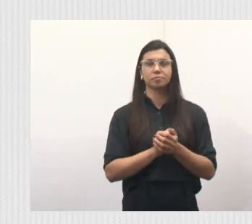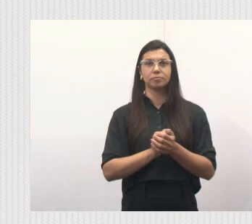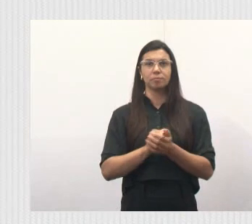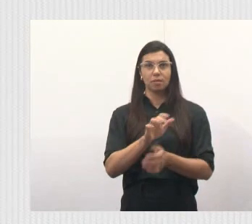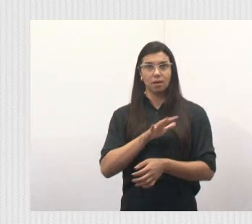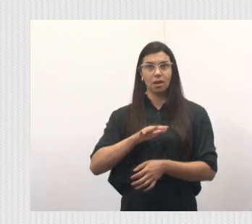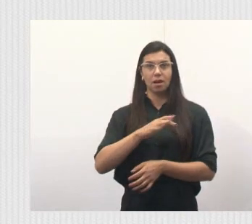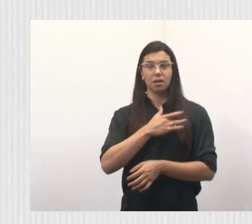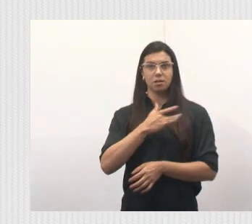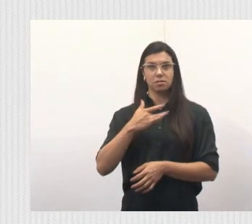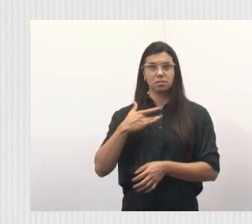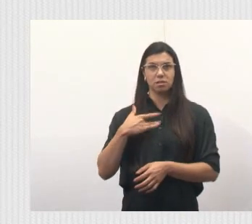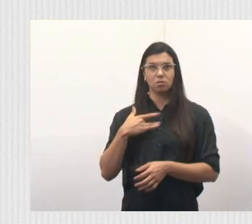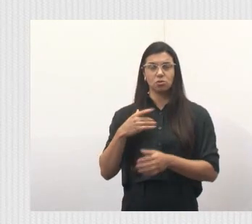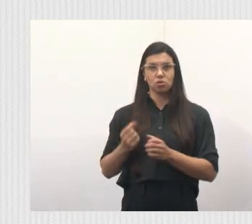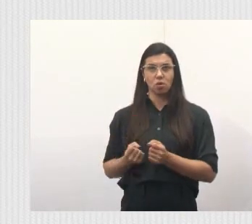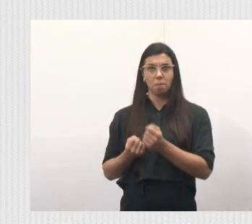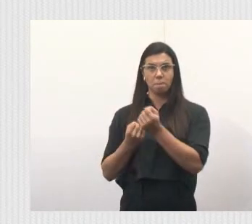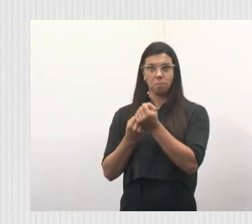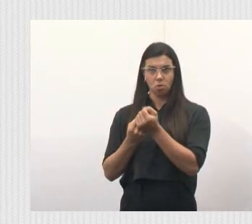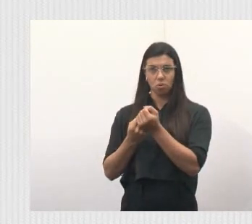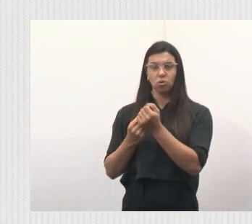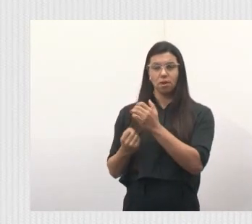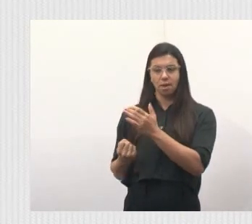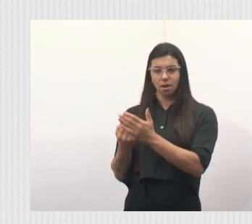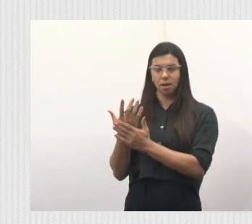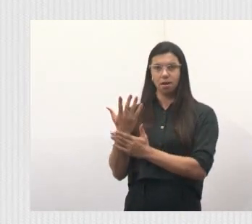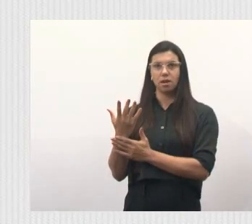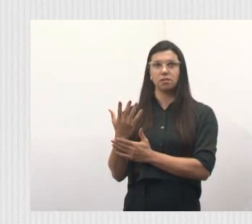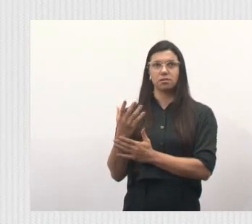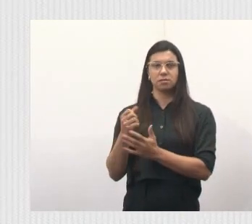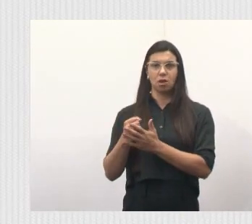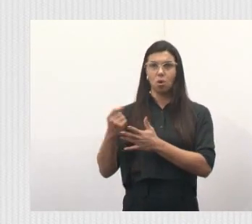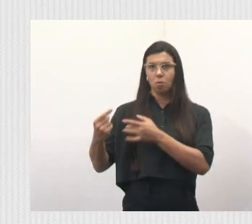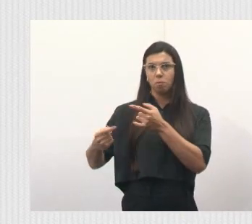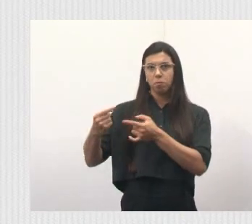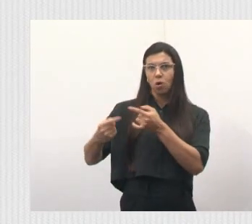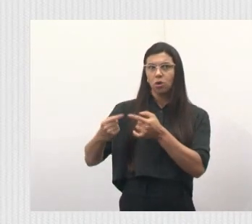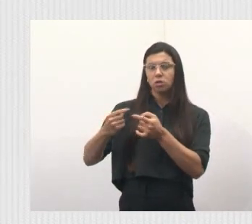Saúde, no sistema de apoio à implementação de políticas de saúde,